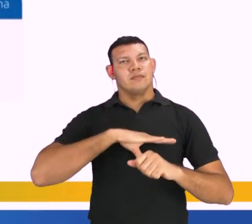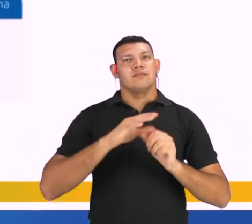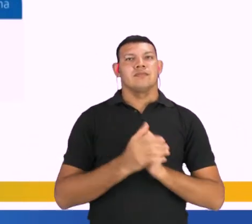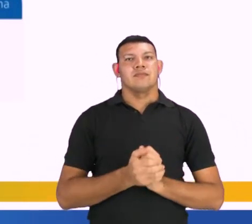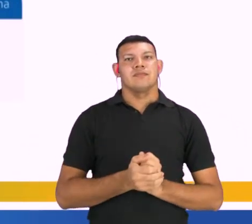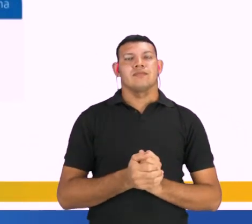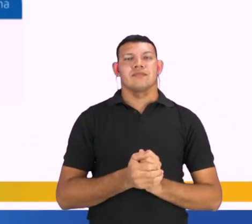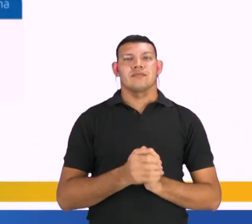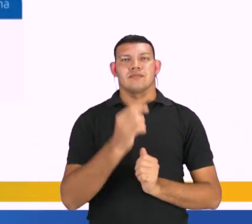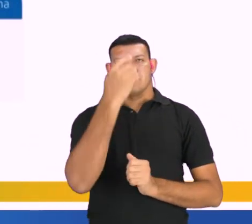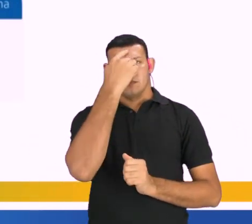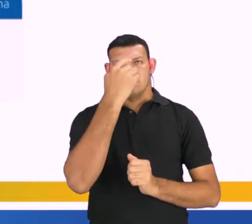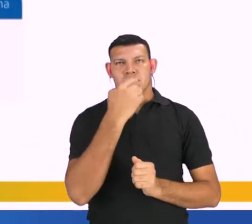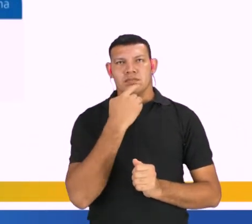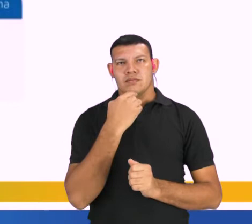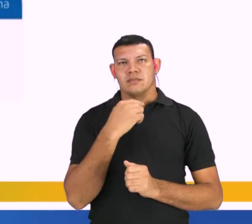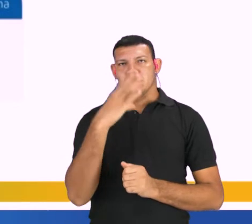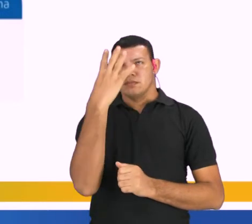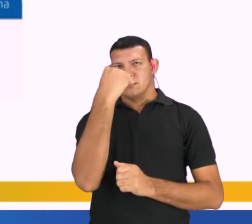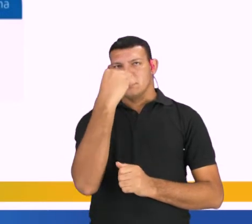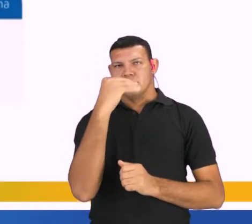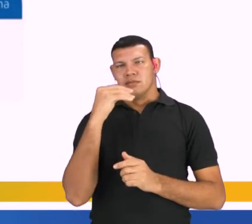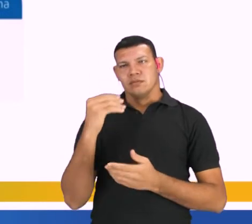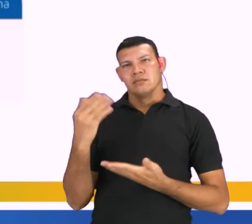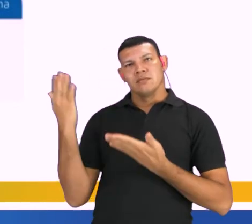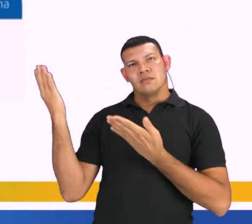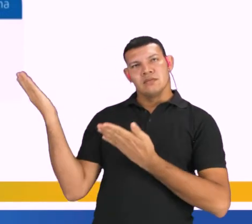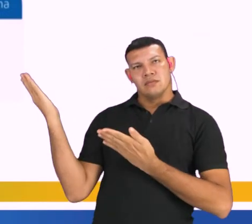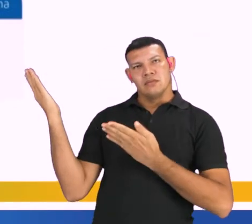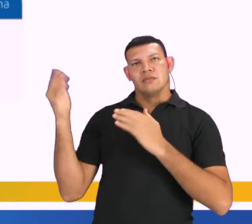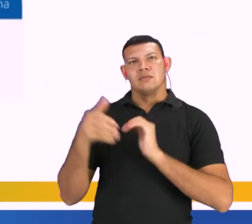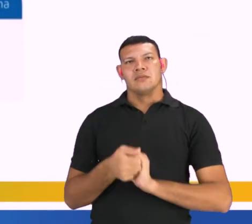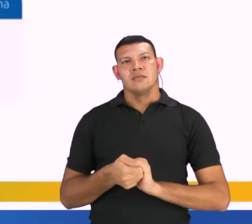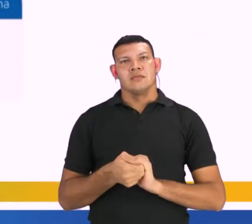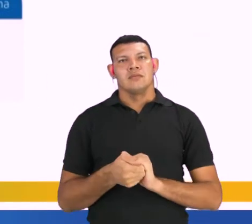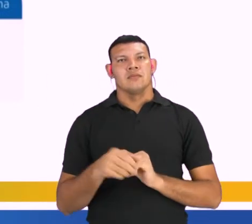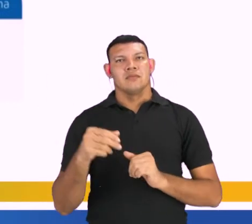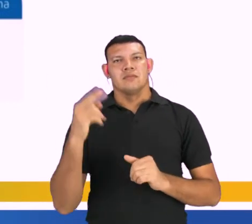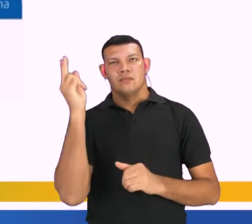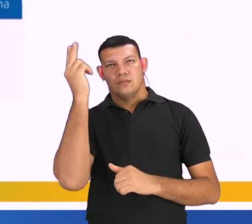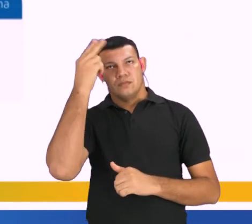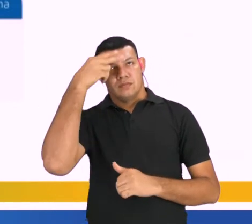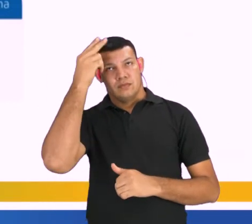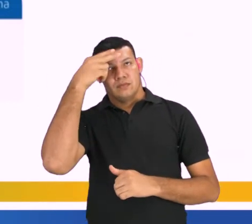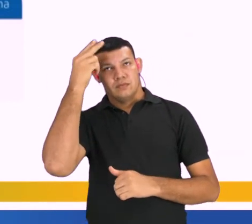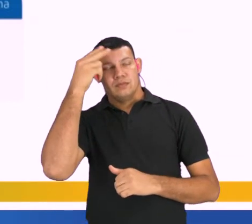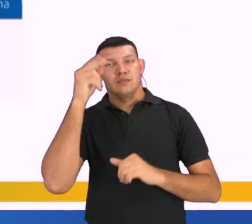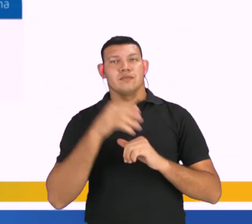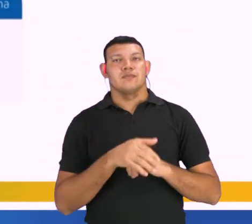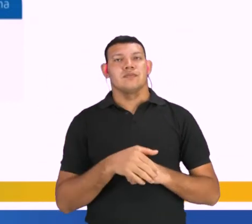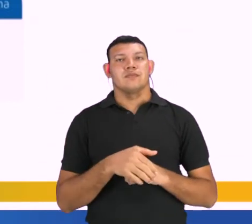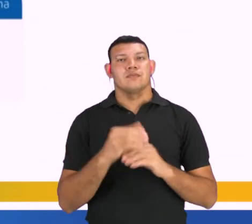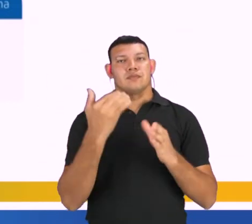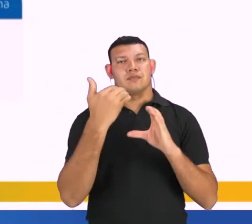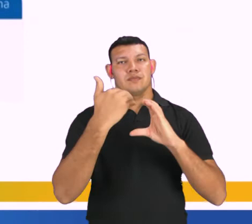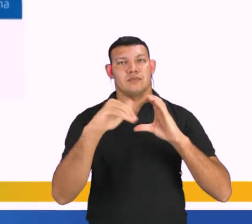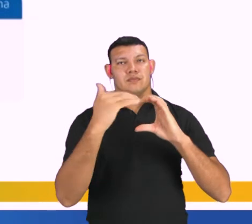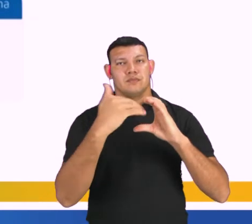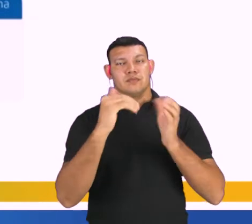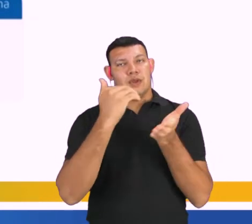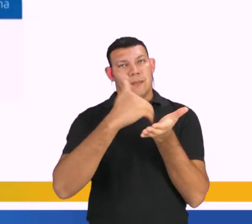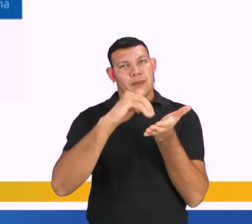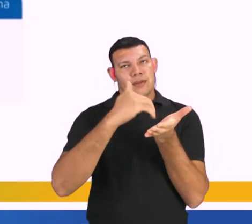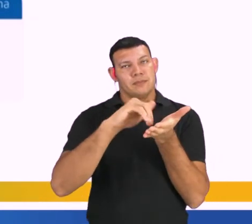para vocês de uma conversa entre um motorista de aplicativo e um passageiro. Ele